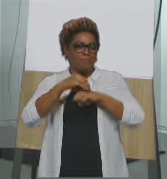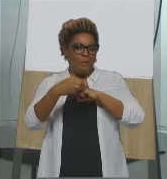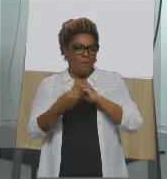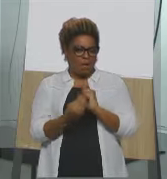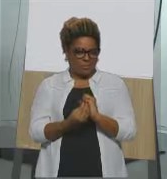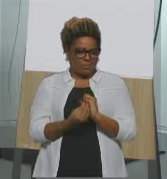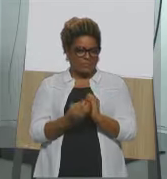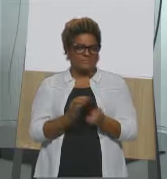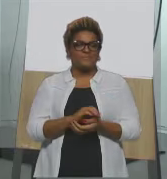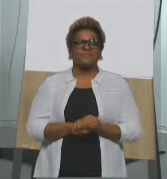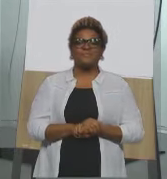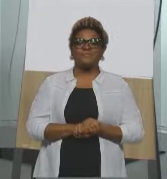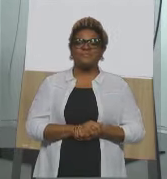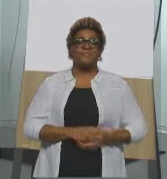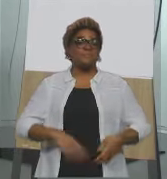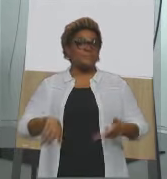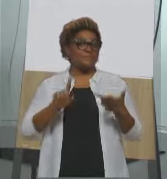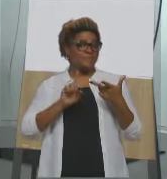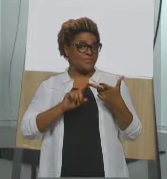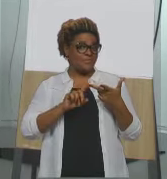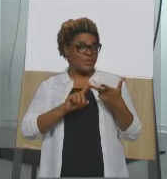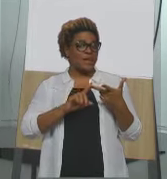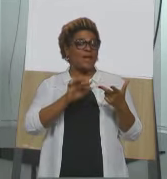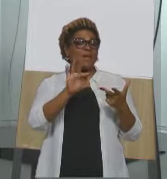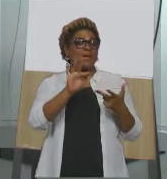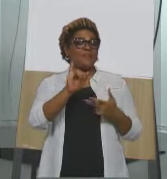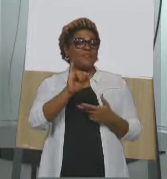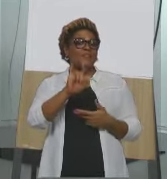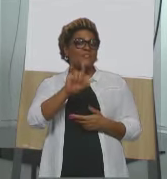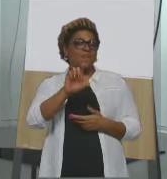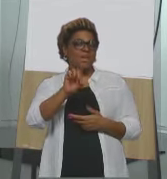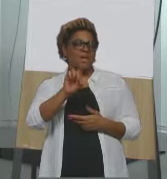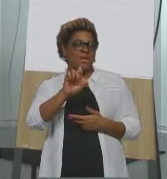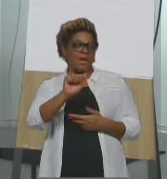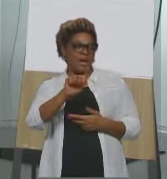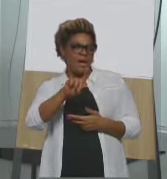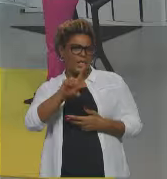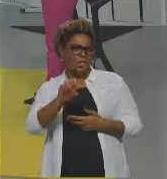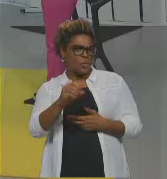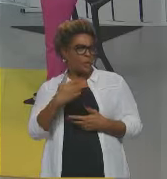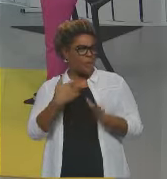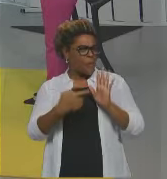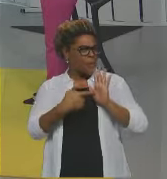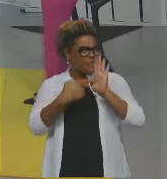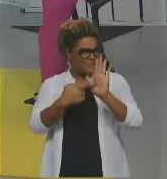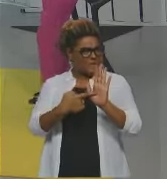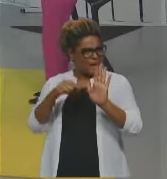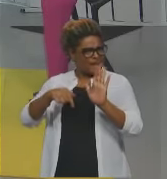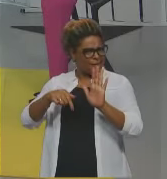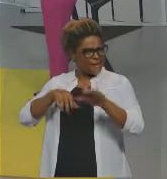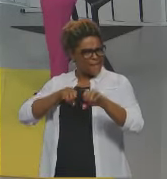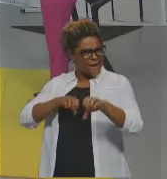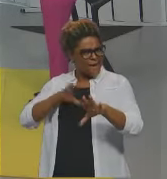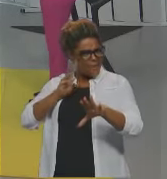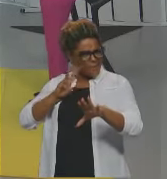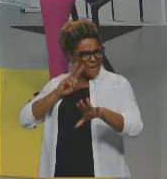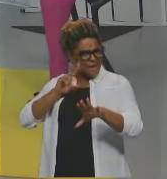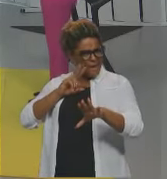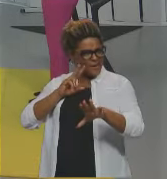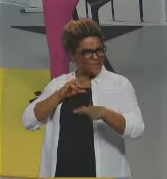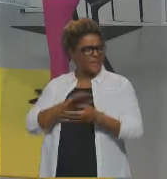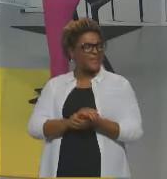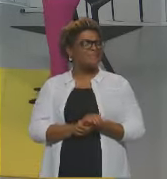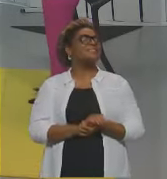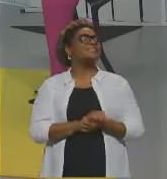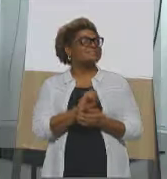boca. E o fígado, que eu trouxe para vocês na aula, a última aula, Bruna, nós trouxemos aqui o fígado para eles verem. Eu assisti. A